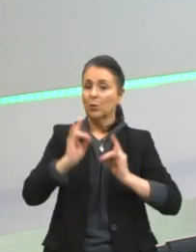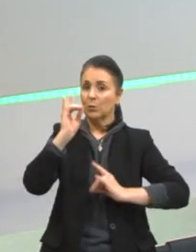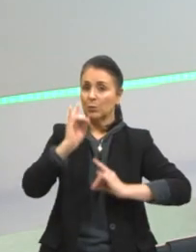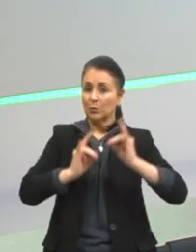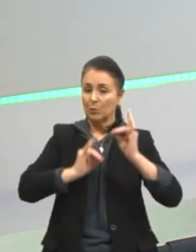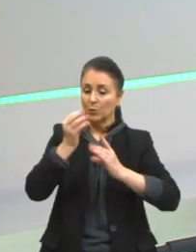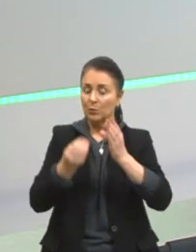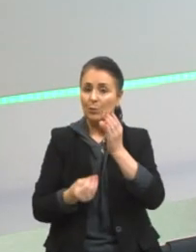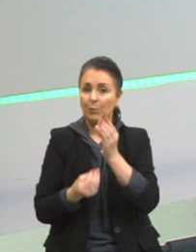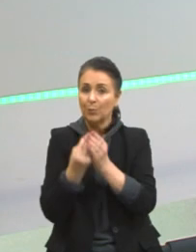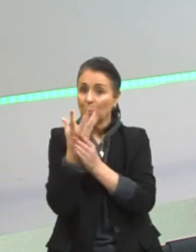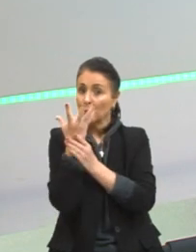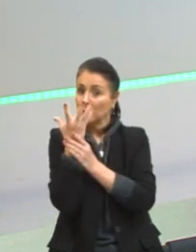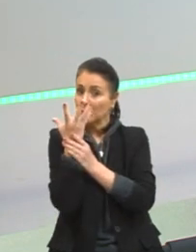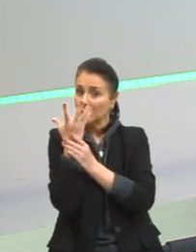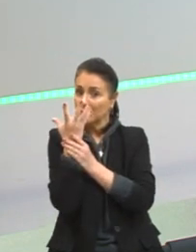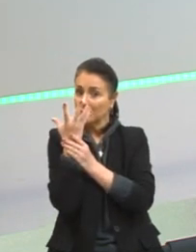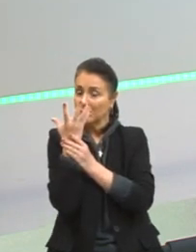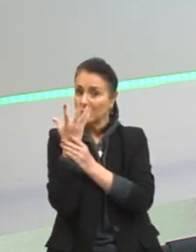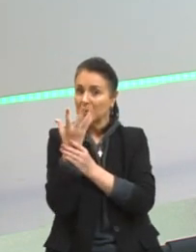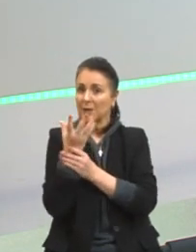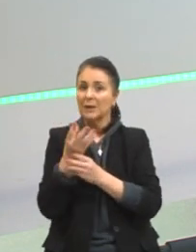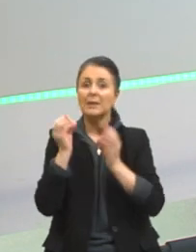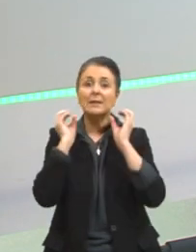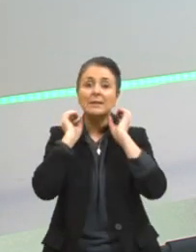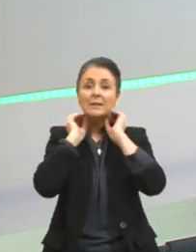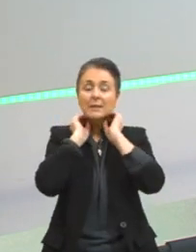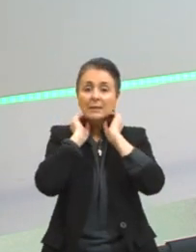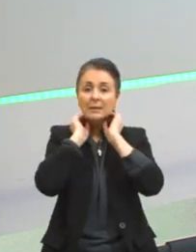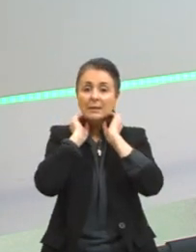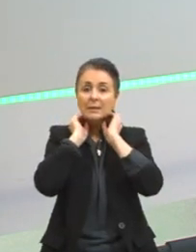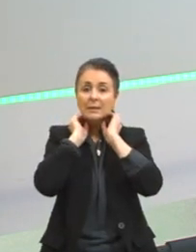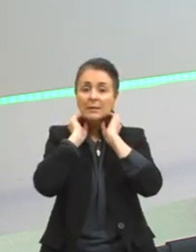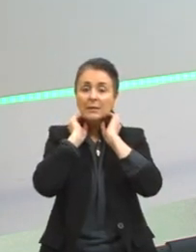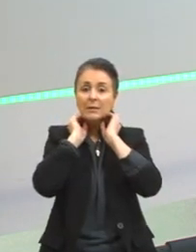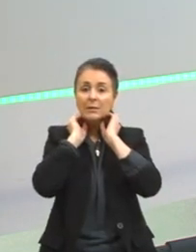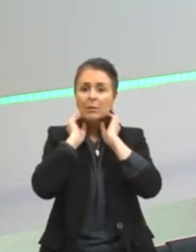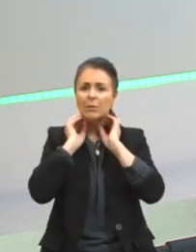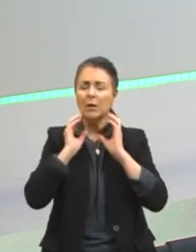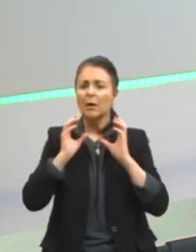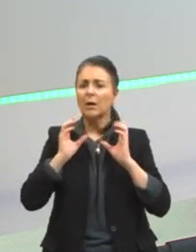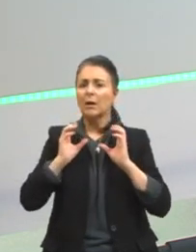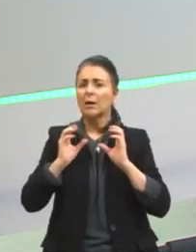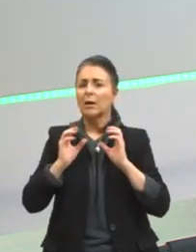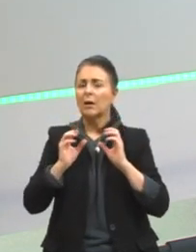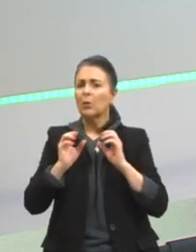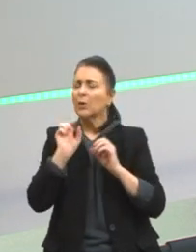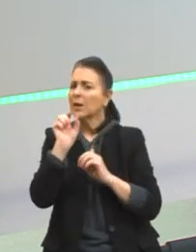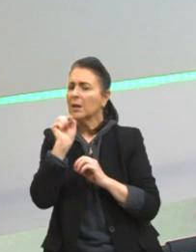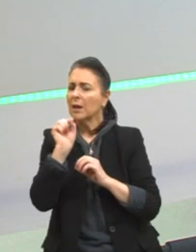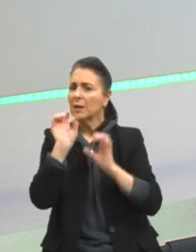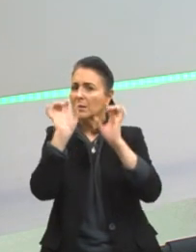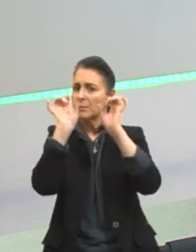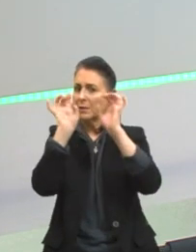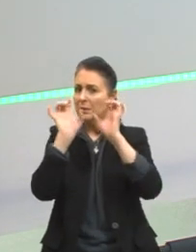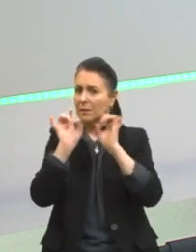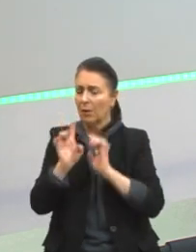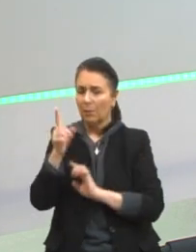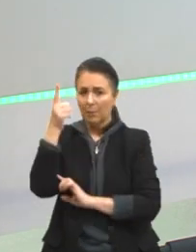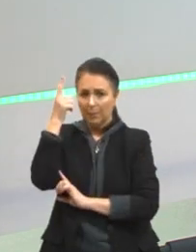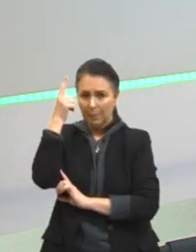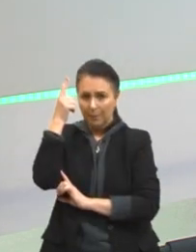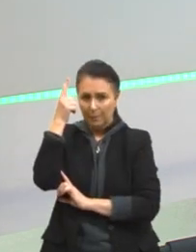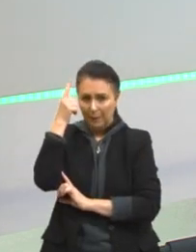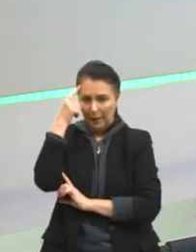hormônios são produzidos nas glândulas bem específico e se é só questão aqui